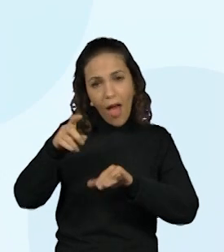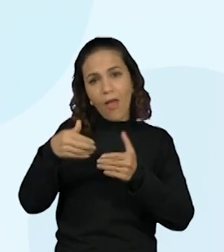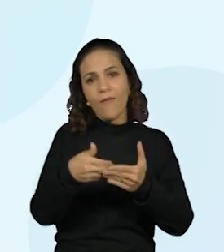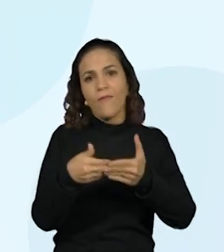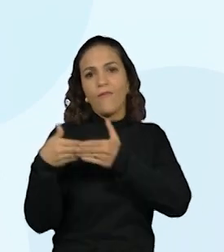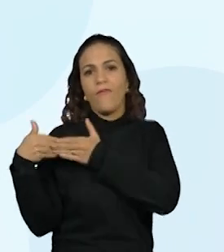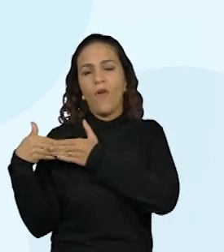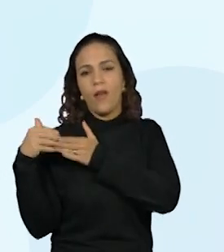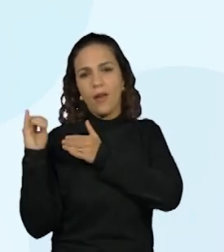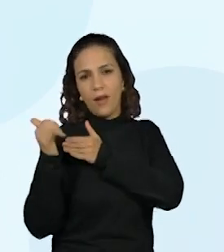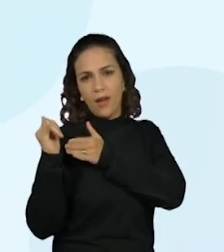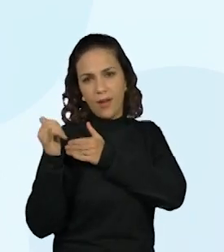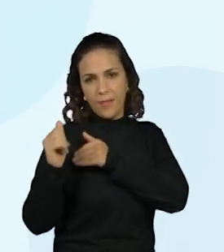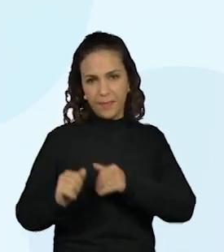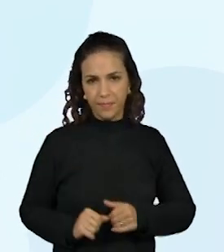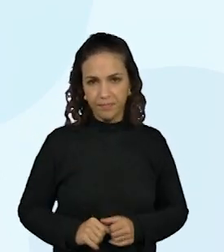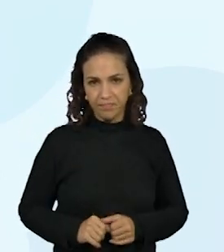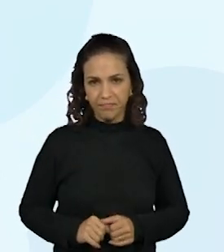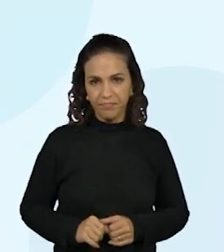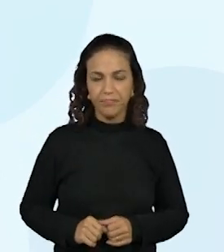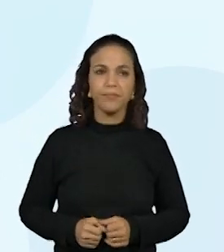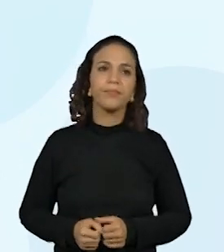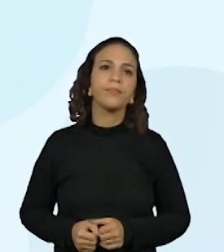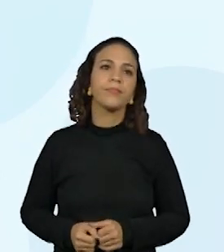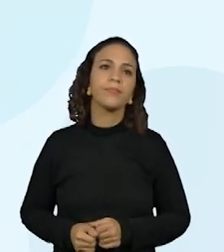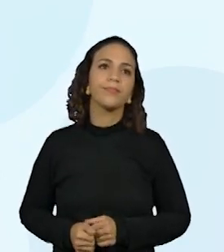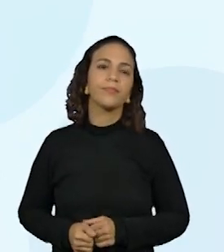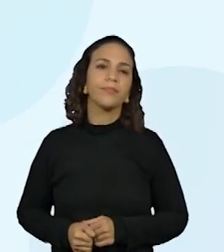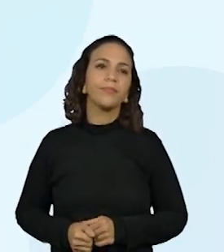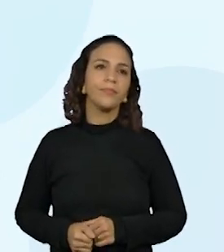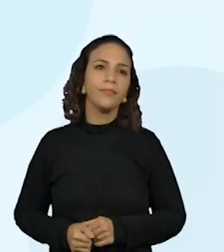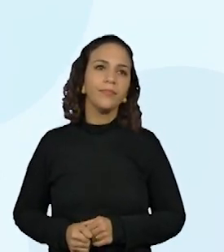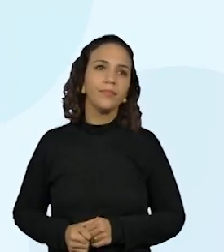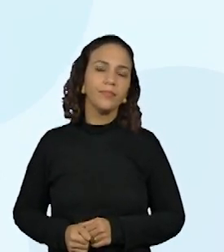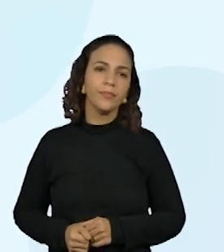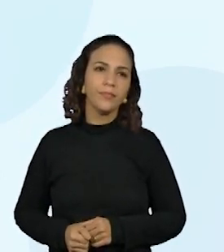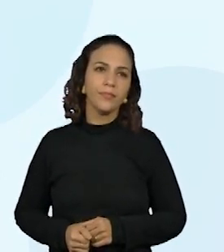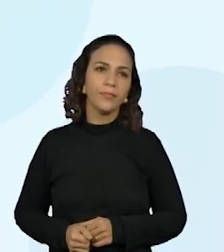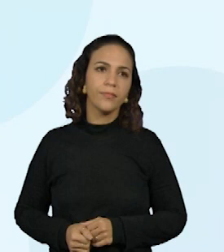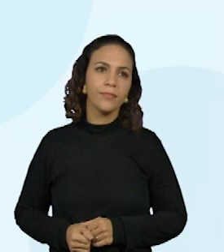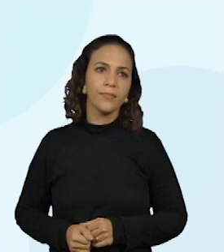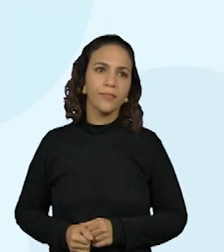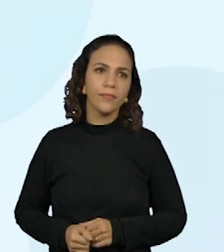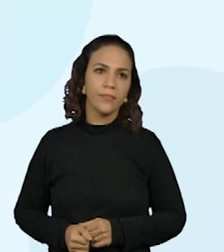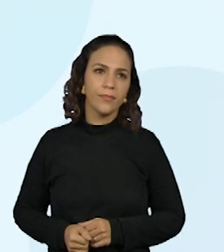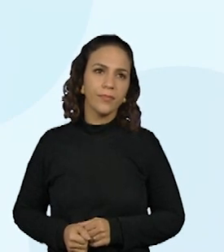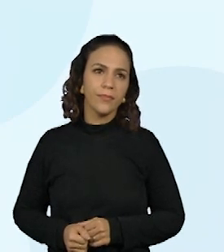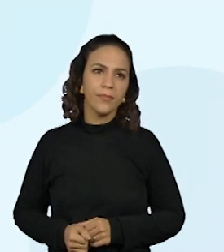e impessoal.